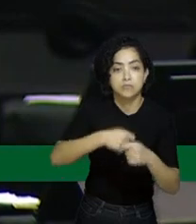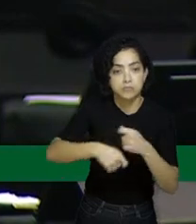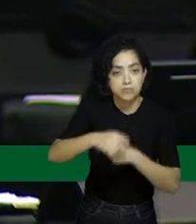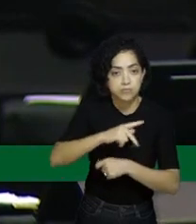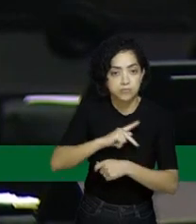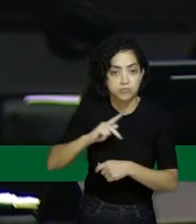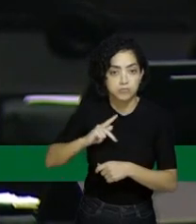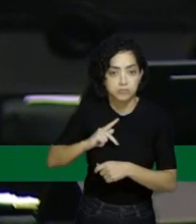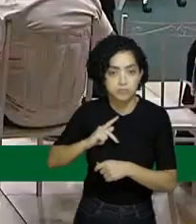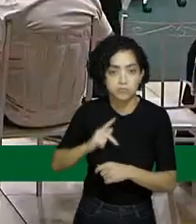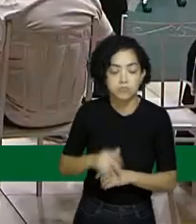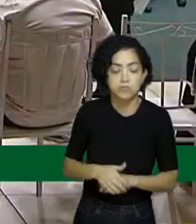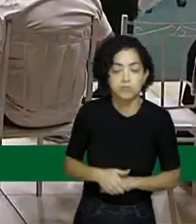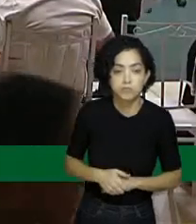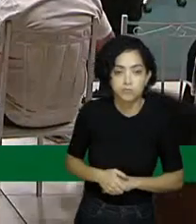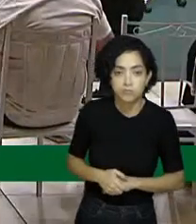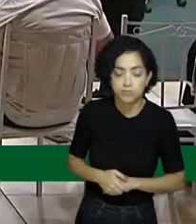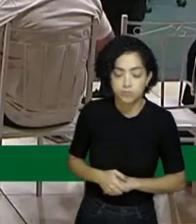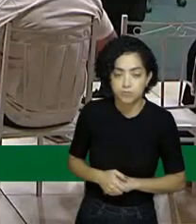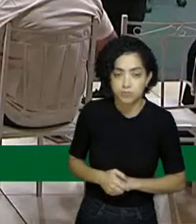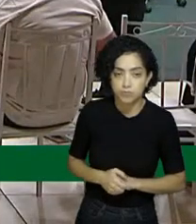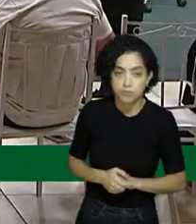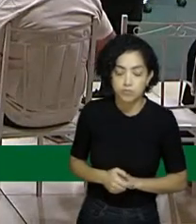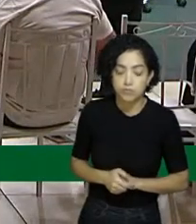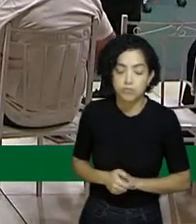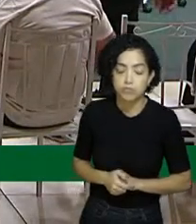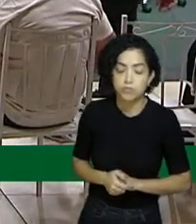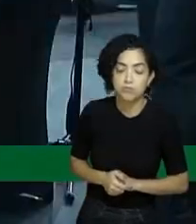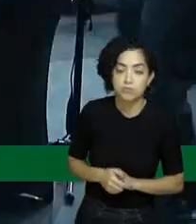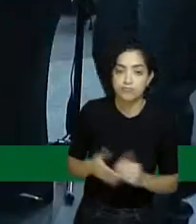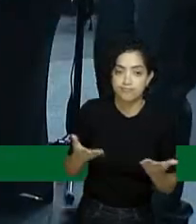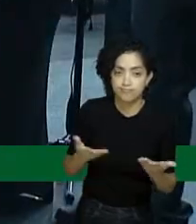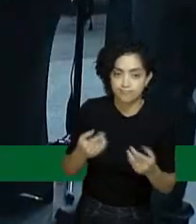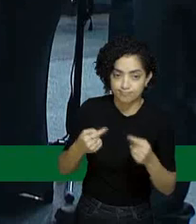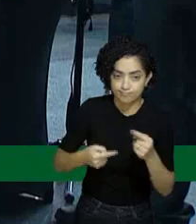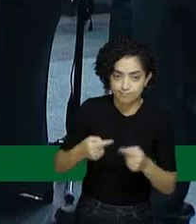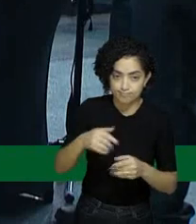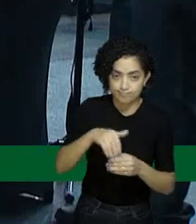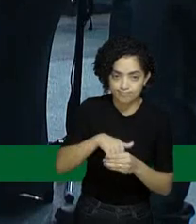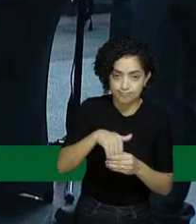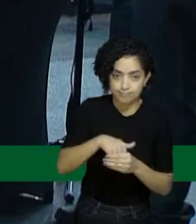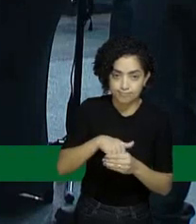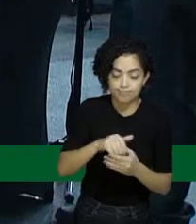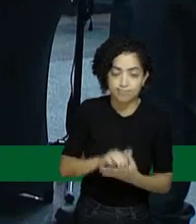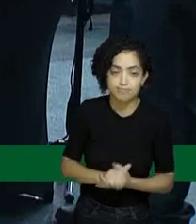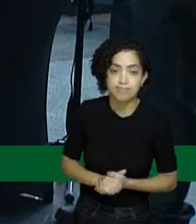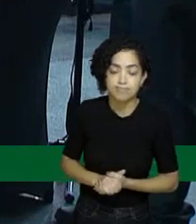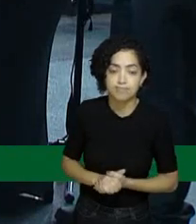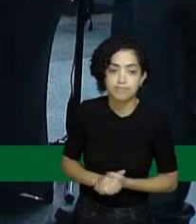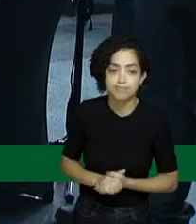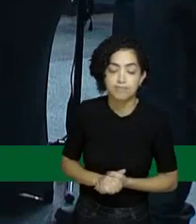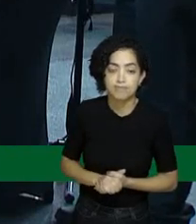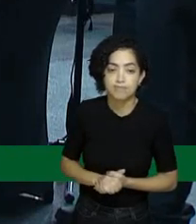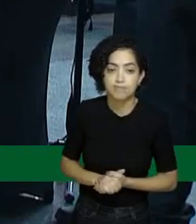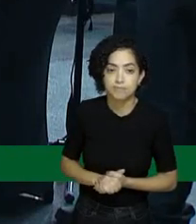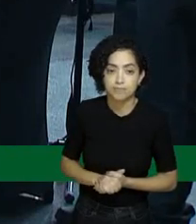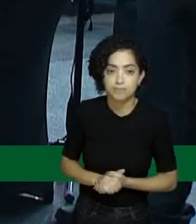em discussão. Não havendo quem queira discutir, em votação, deputados que aprovam permaneçam como se